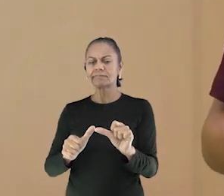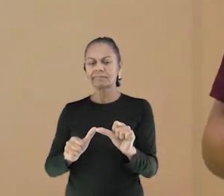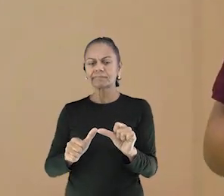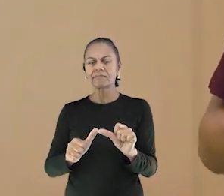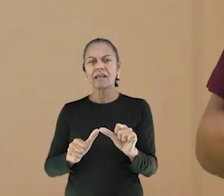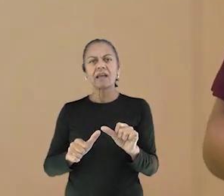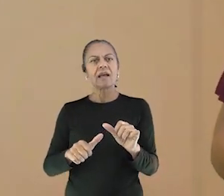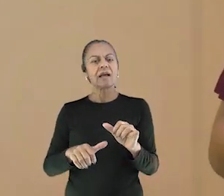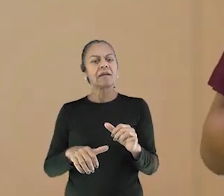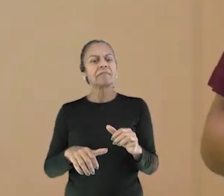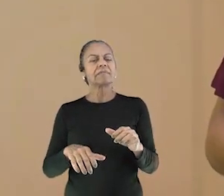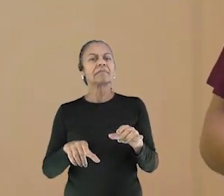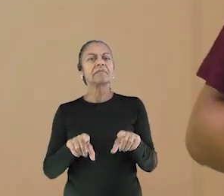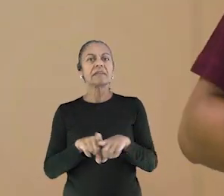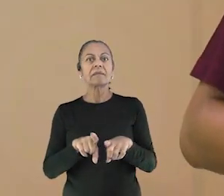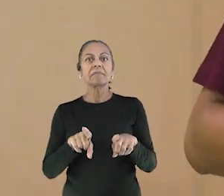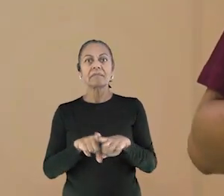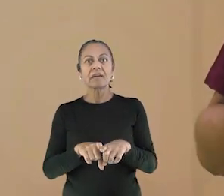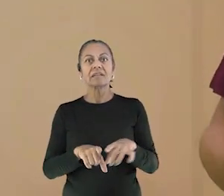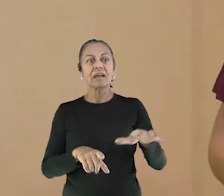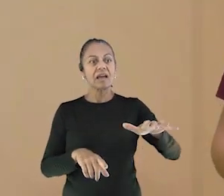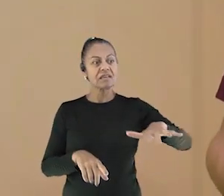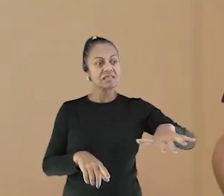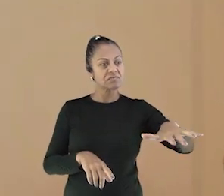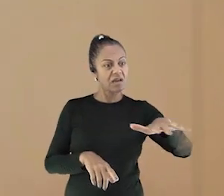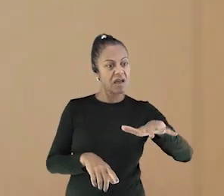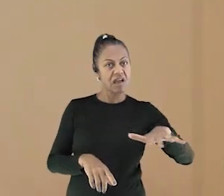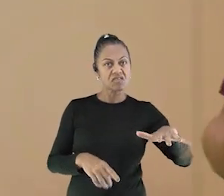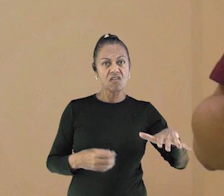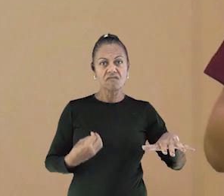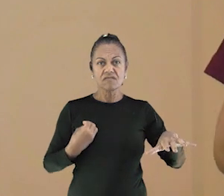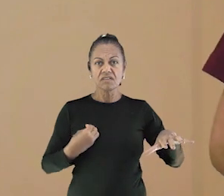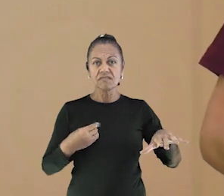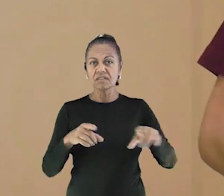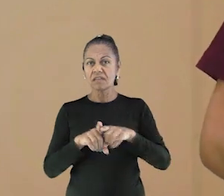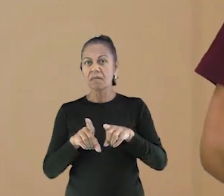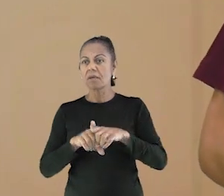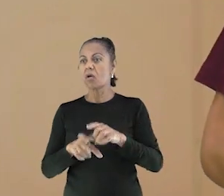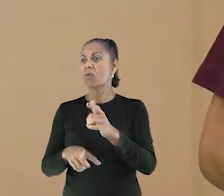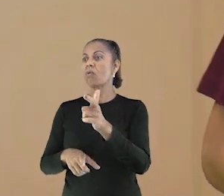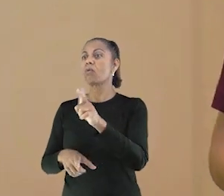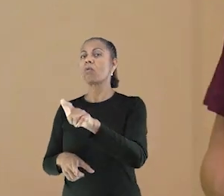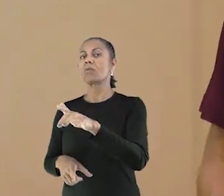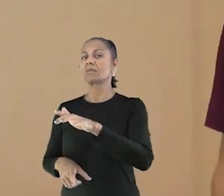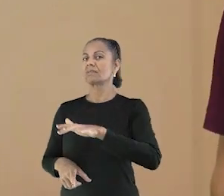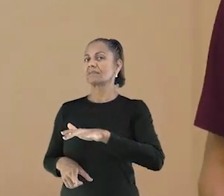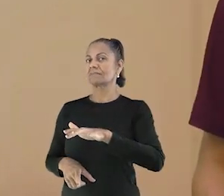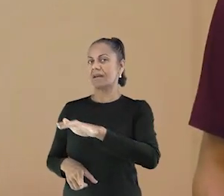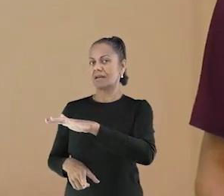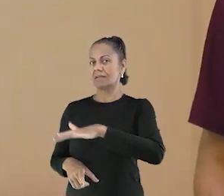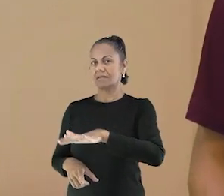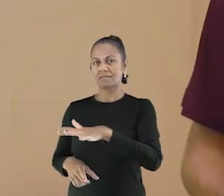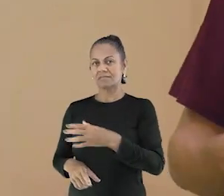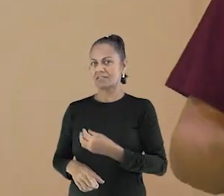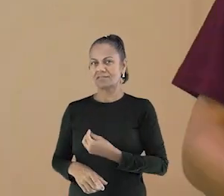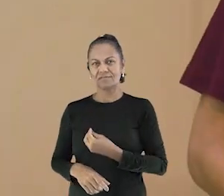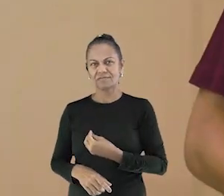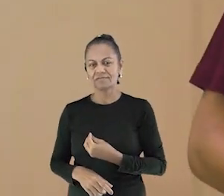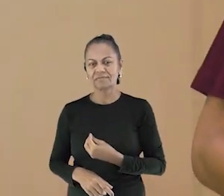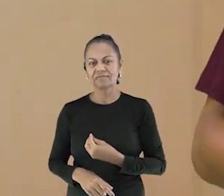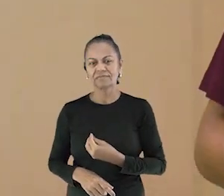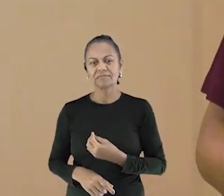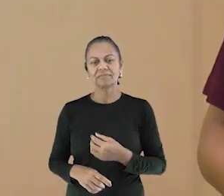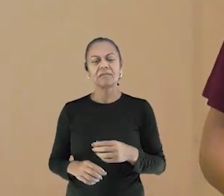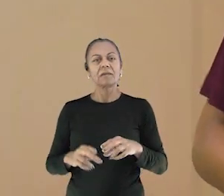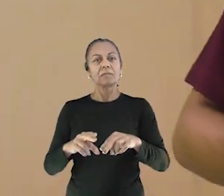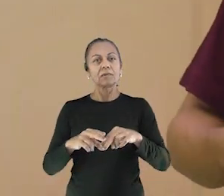transformador do espaço em que vive e, ainda que de forma indireta, também afeta espaços onde ele não vive. Assim, as